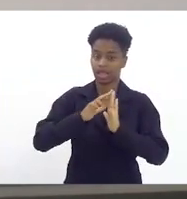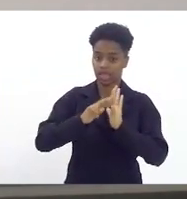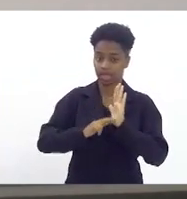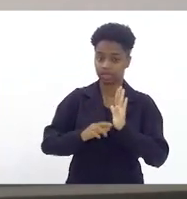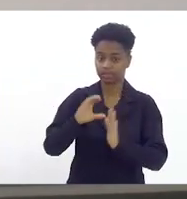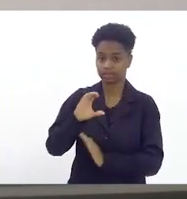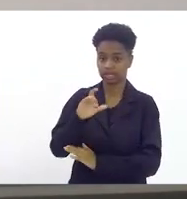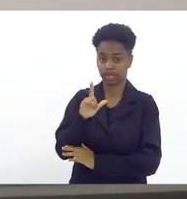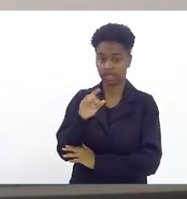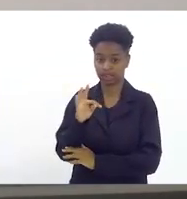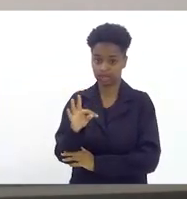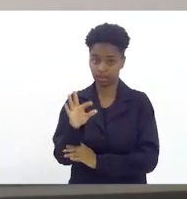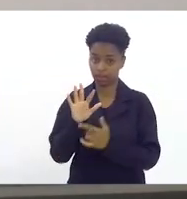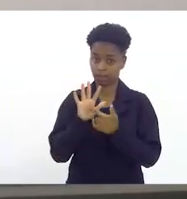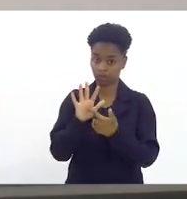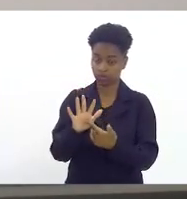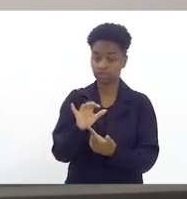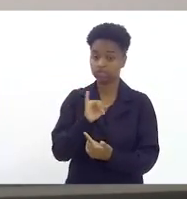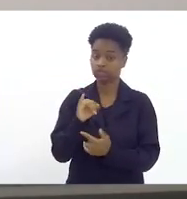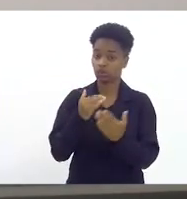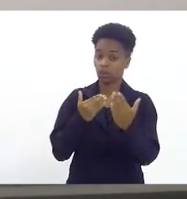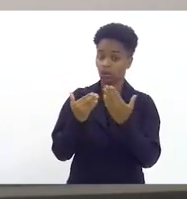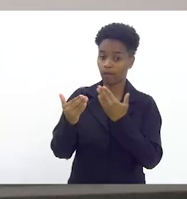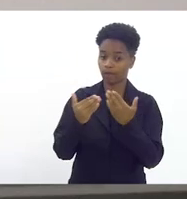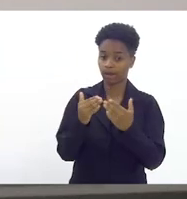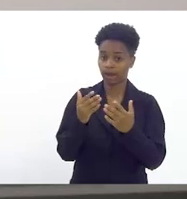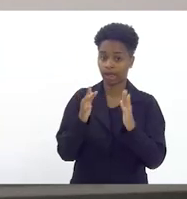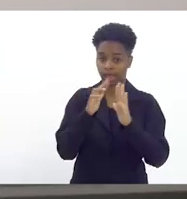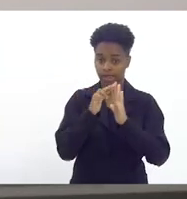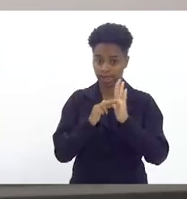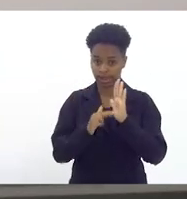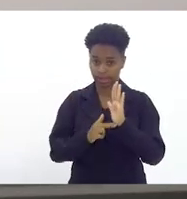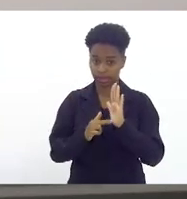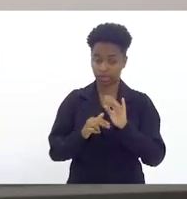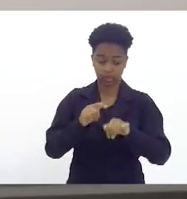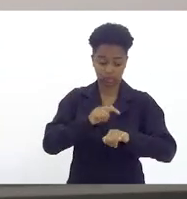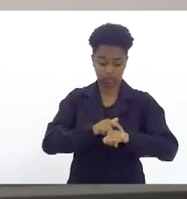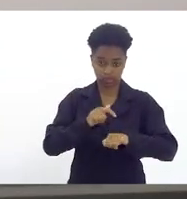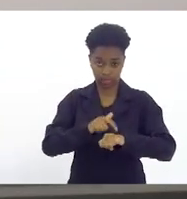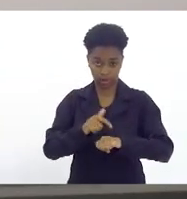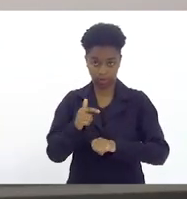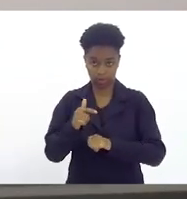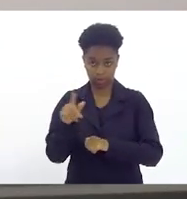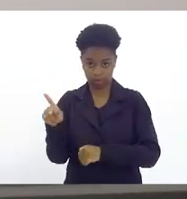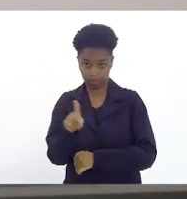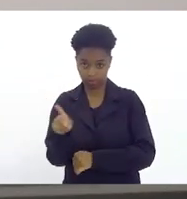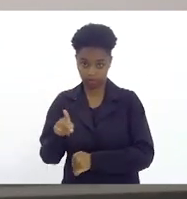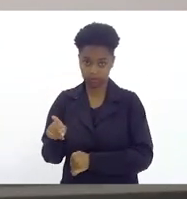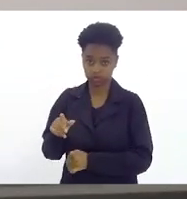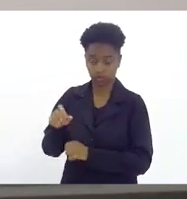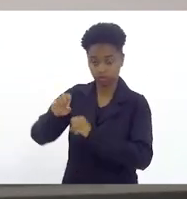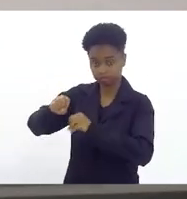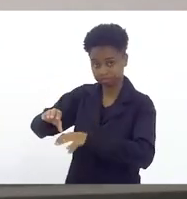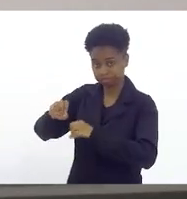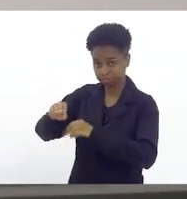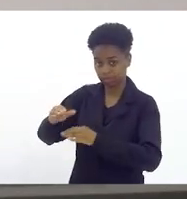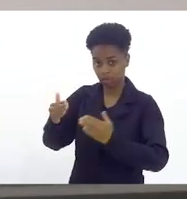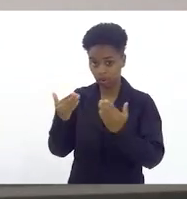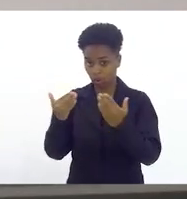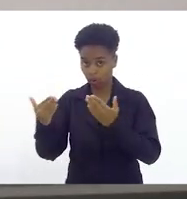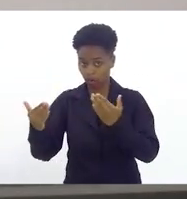320 da CLT quando se compara aquela regra com o tempo gasto pelo professor ministrando suas aulas